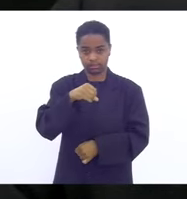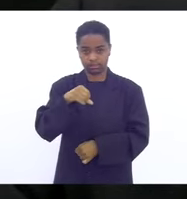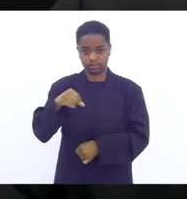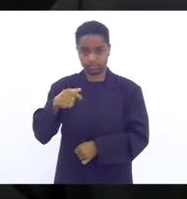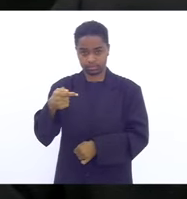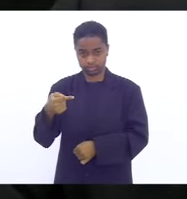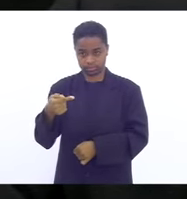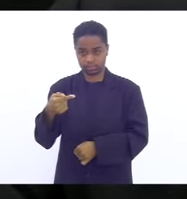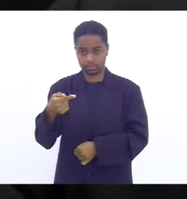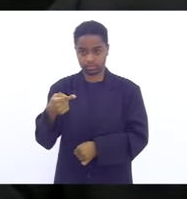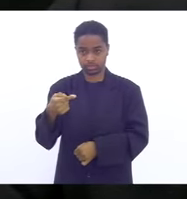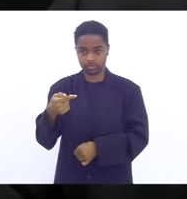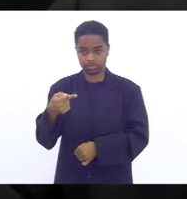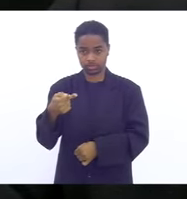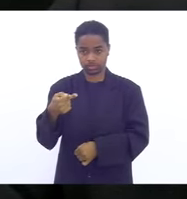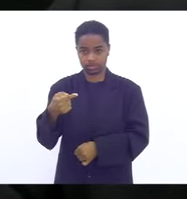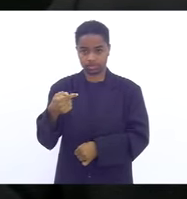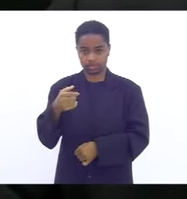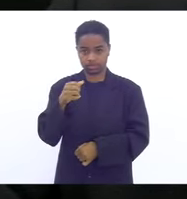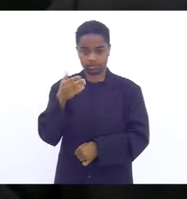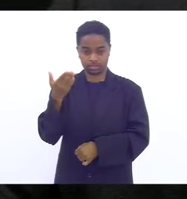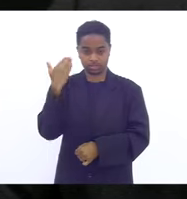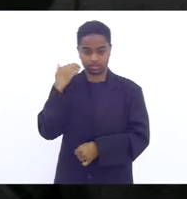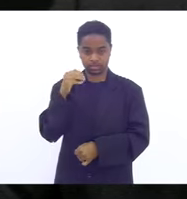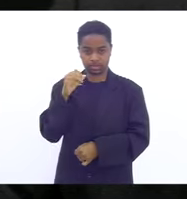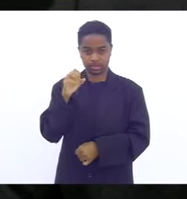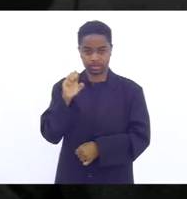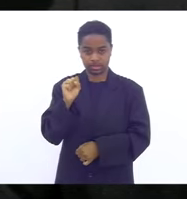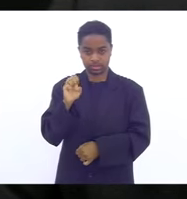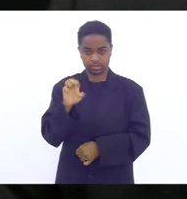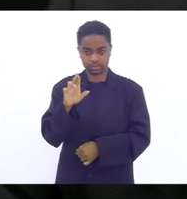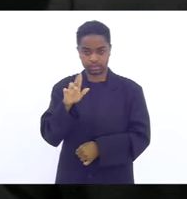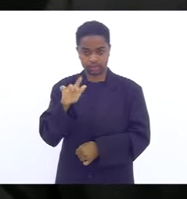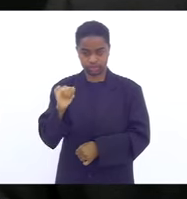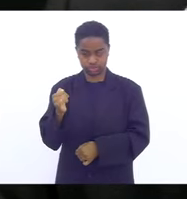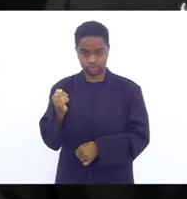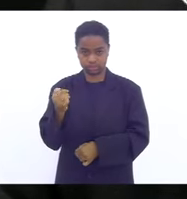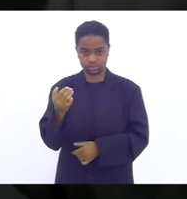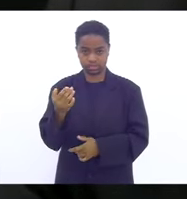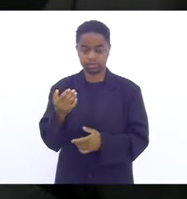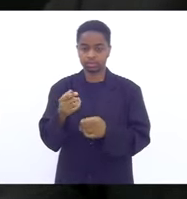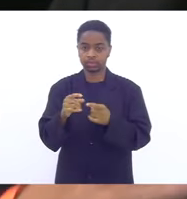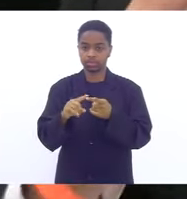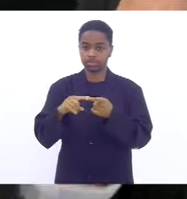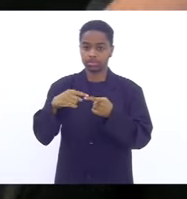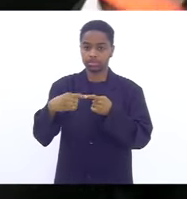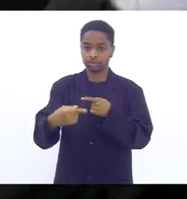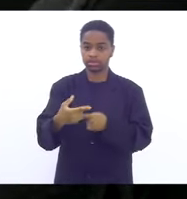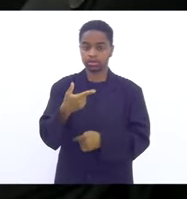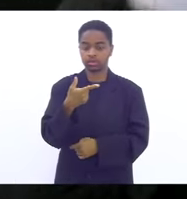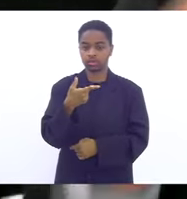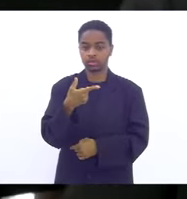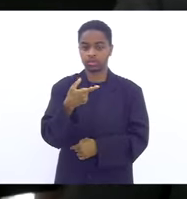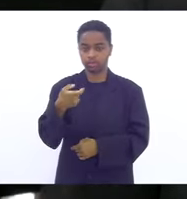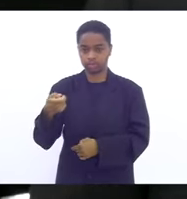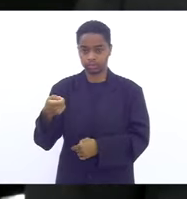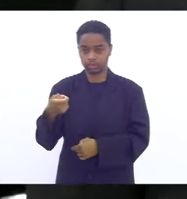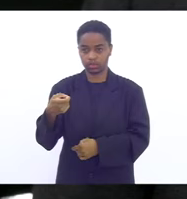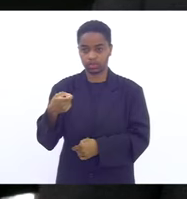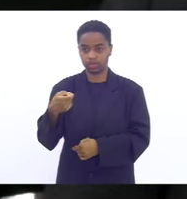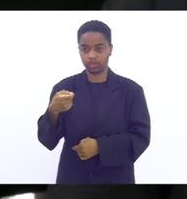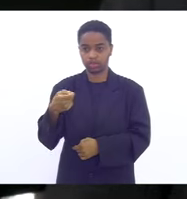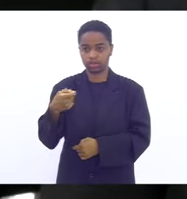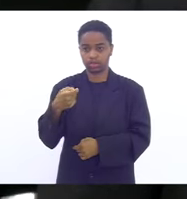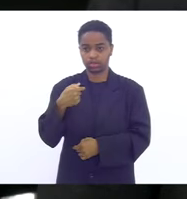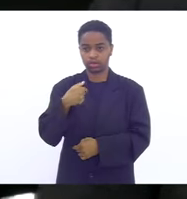1997, na antiga SERJ, recém-privatizada. Quando foi no ano de 2000, eu fui para